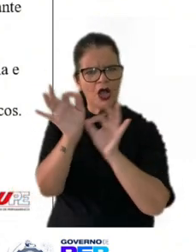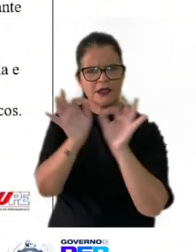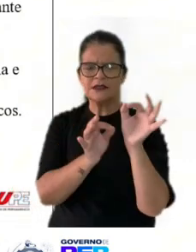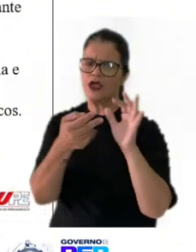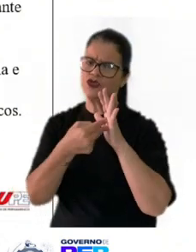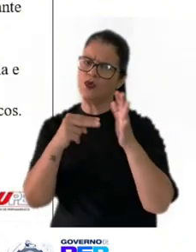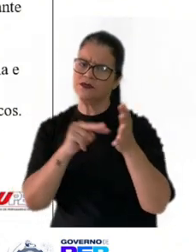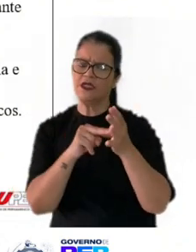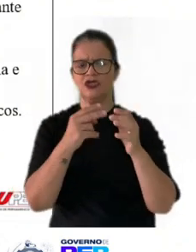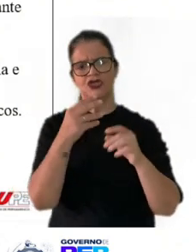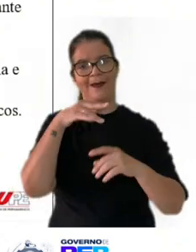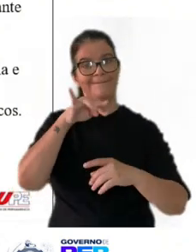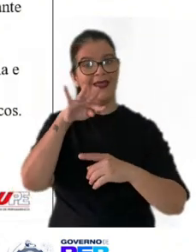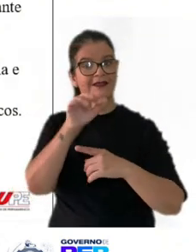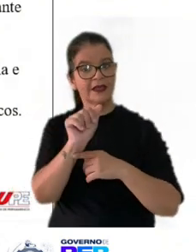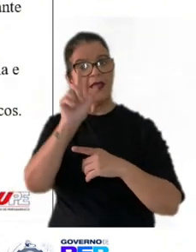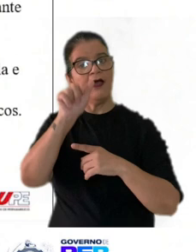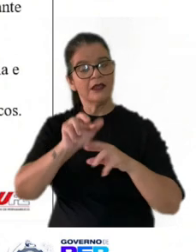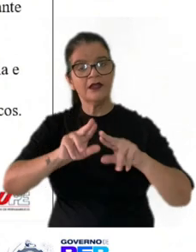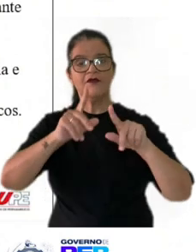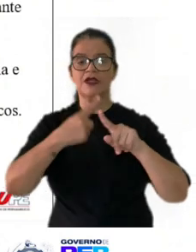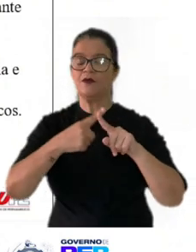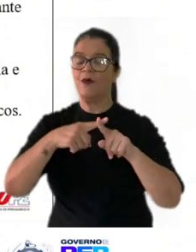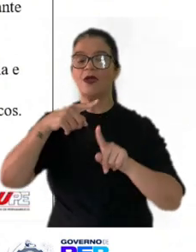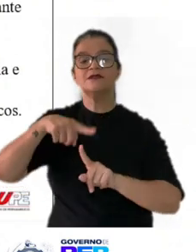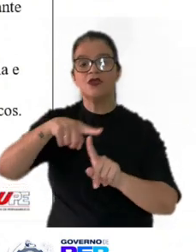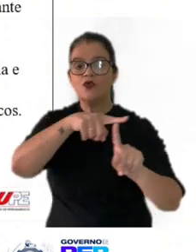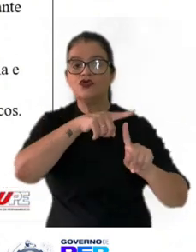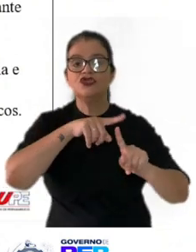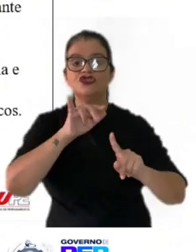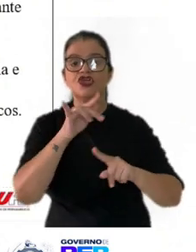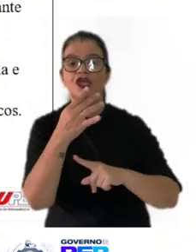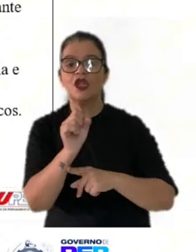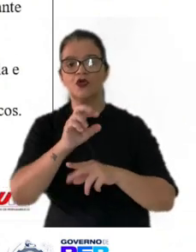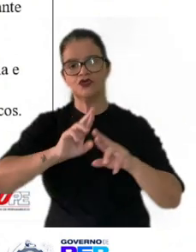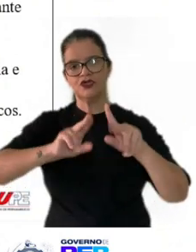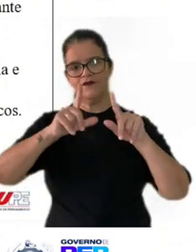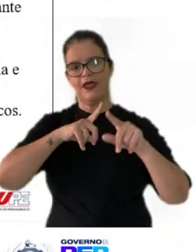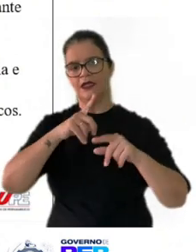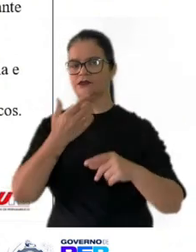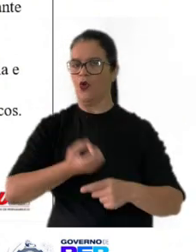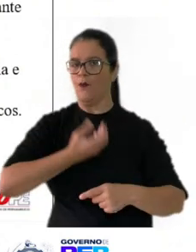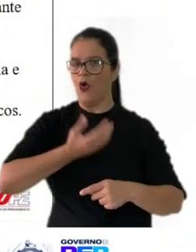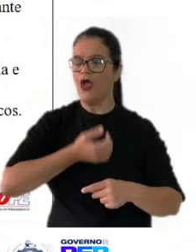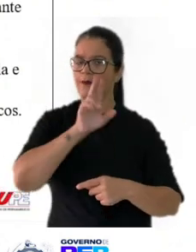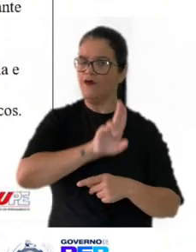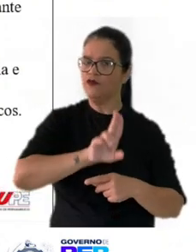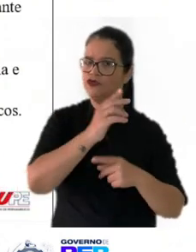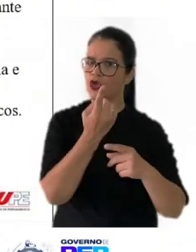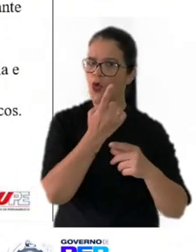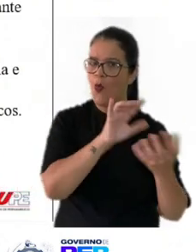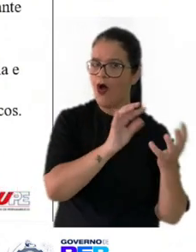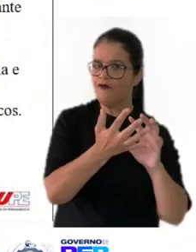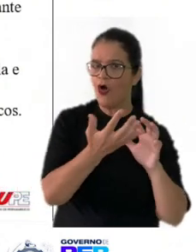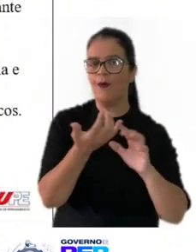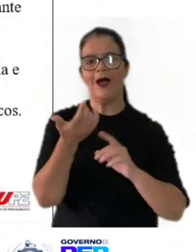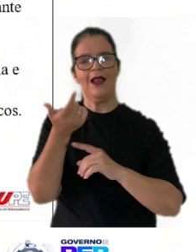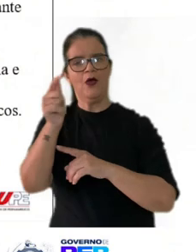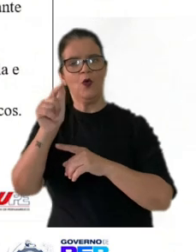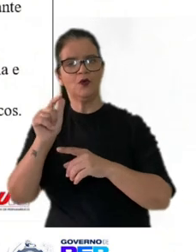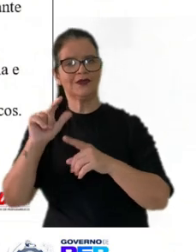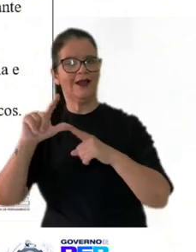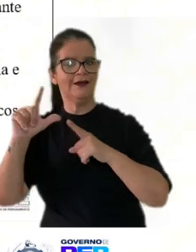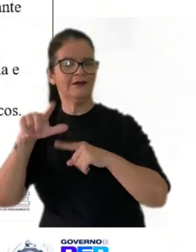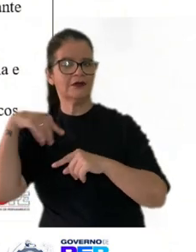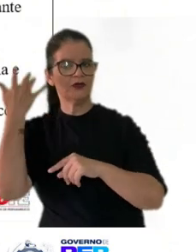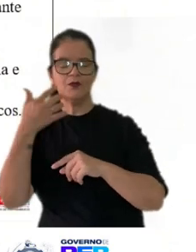métrica é diferente porque são gêneros diferentes então o poema funciona de uma forma e a letra da música de outra então não é a letra